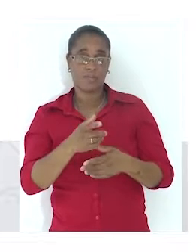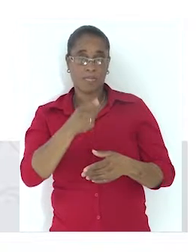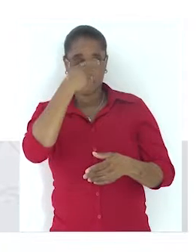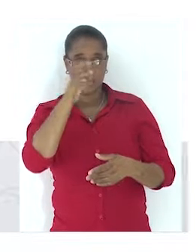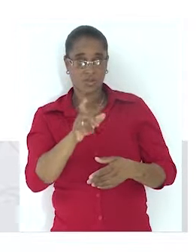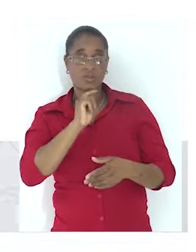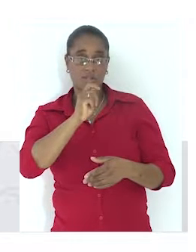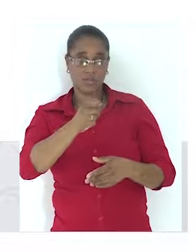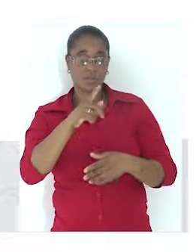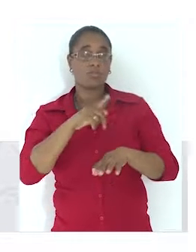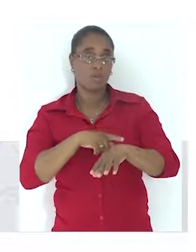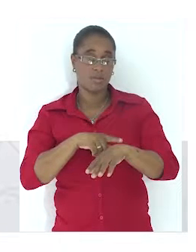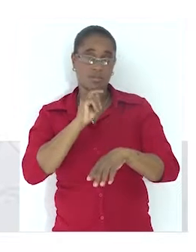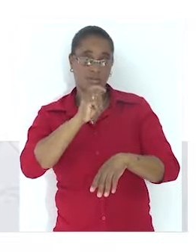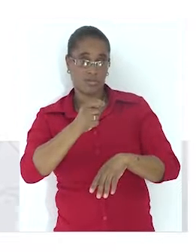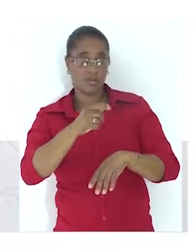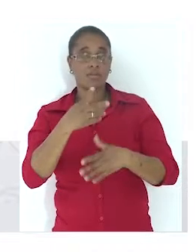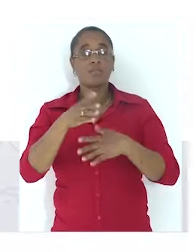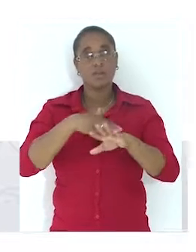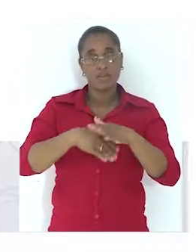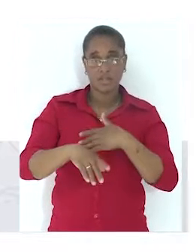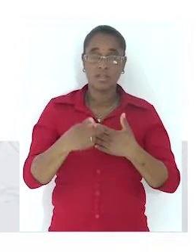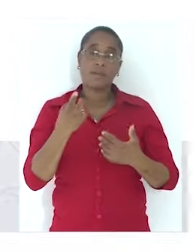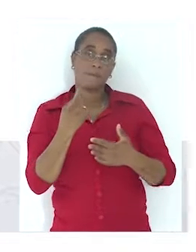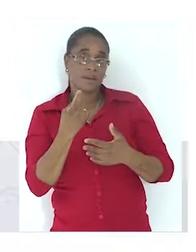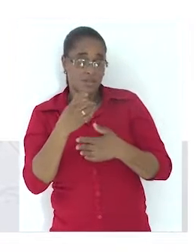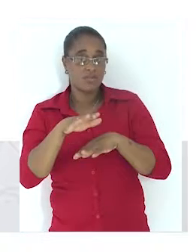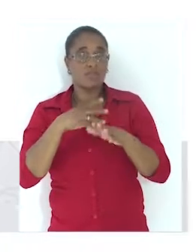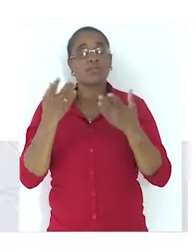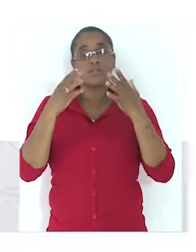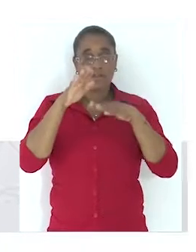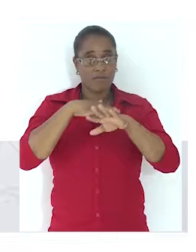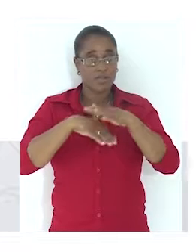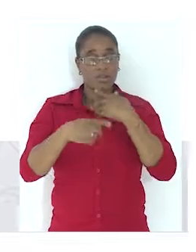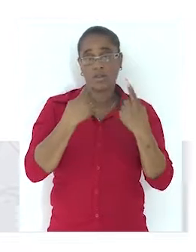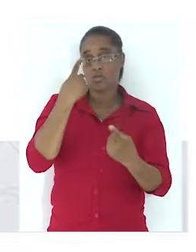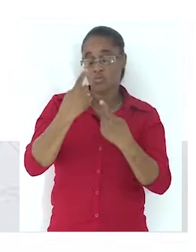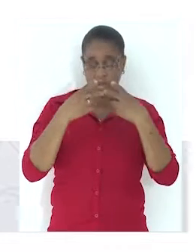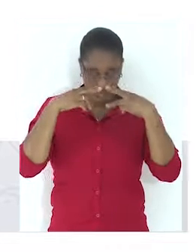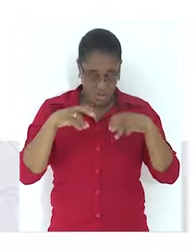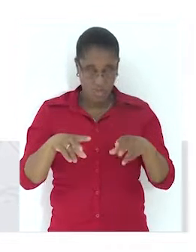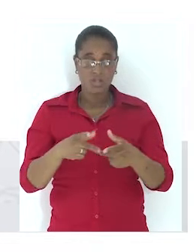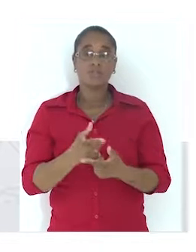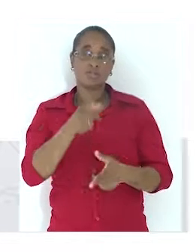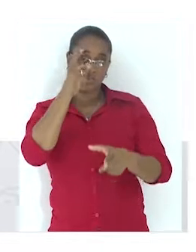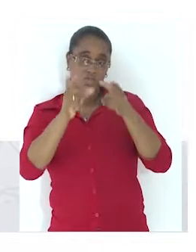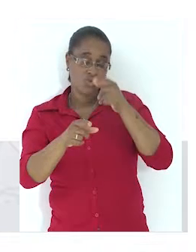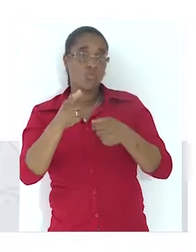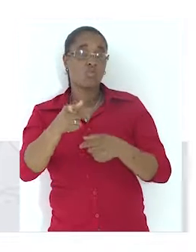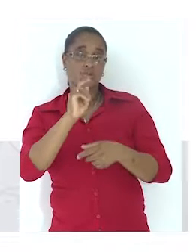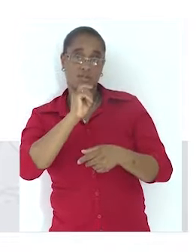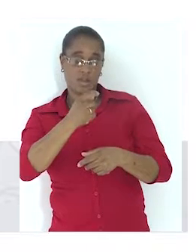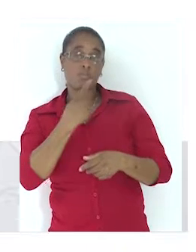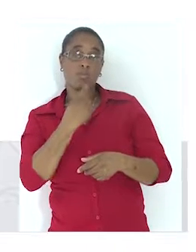é imprescindível pesquisar, portanto, é preciso fazer algumas pesquisas sobre o nosso entrevistado e também sobre